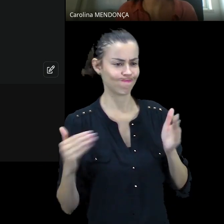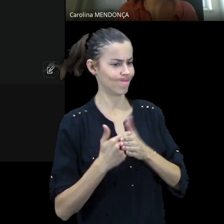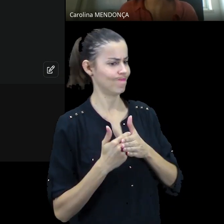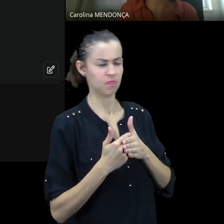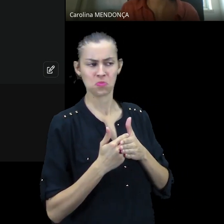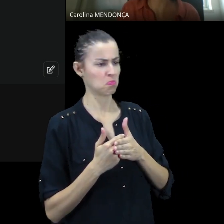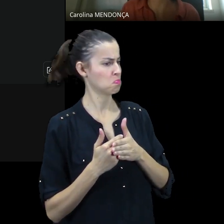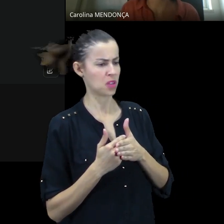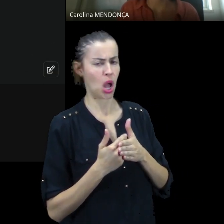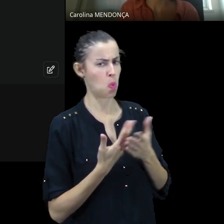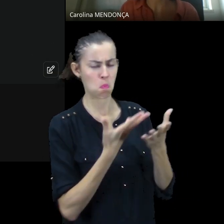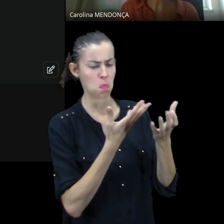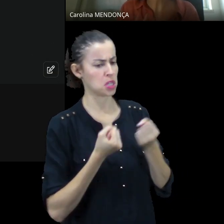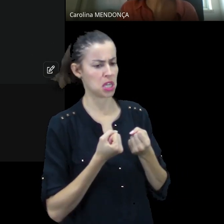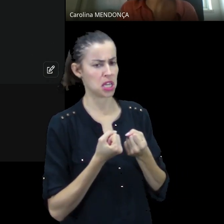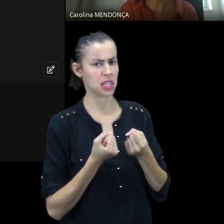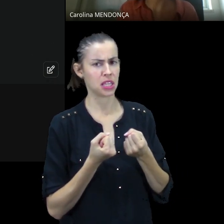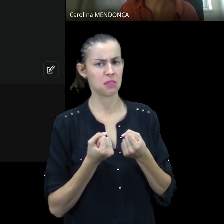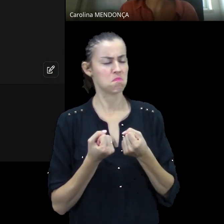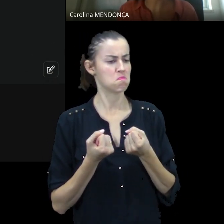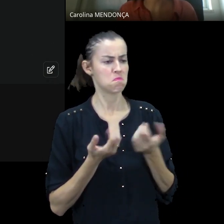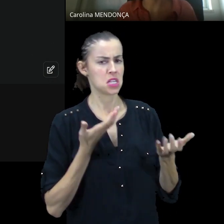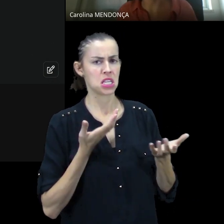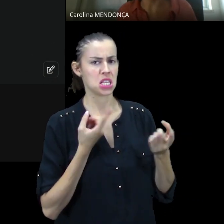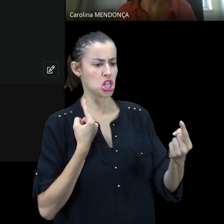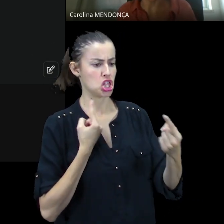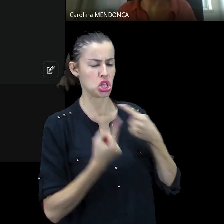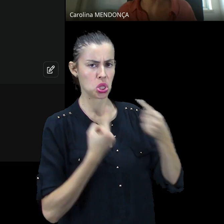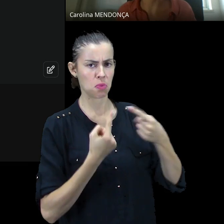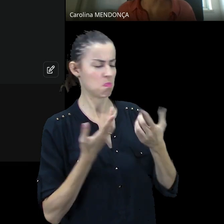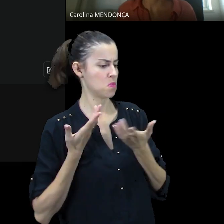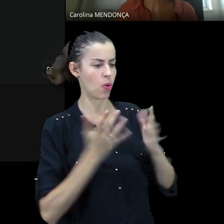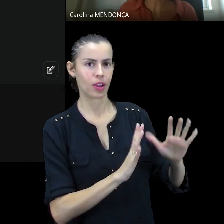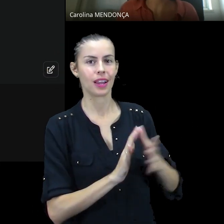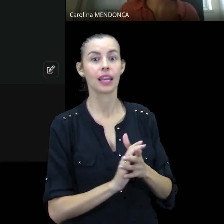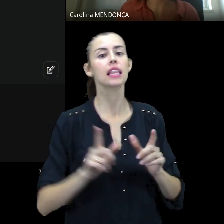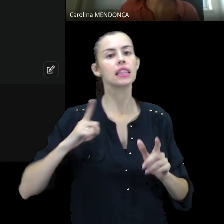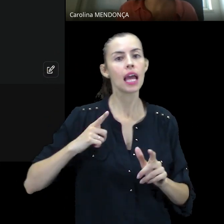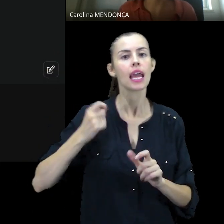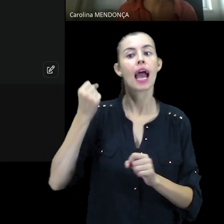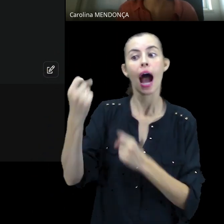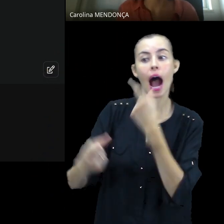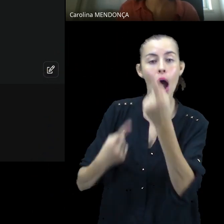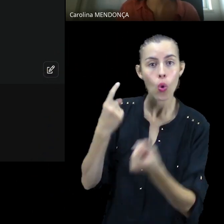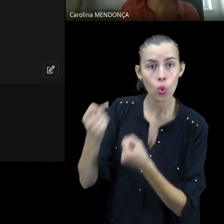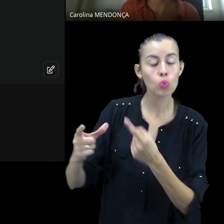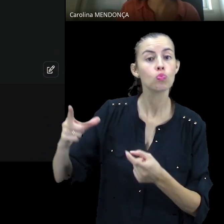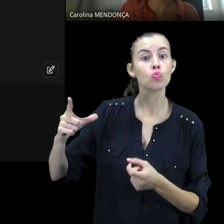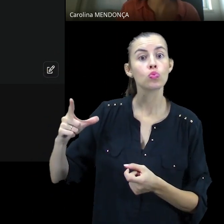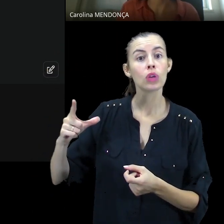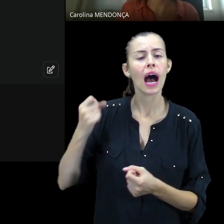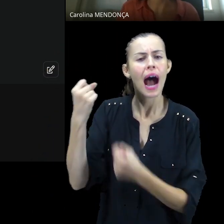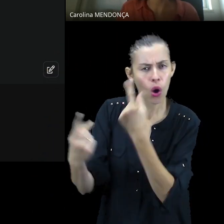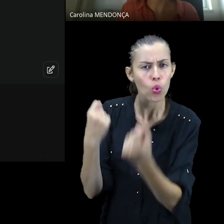Então, a gente tinha cursos que até tinham, nos componentes optativos, componentes que faziam